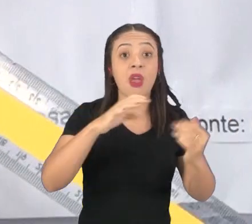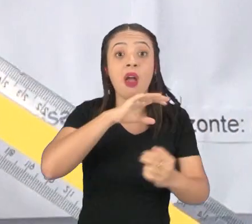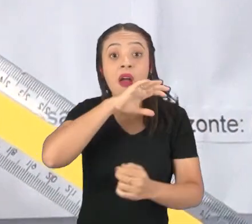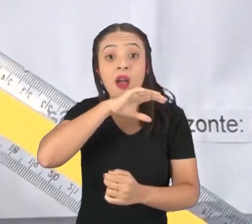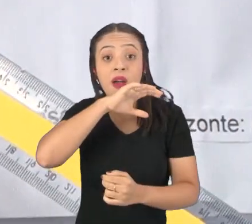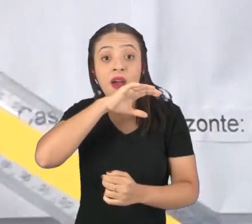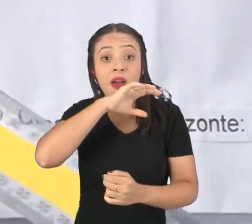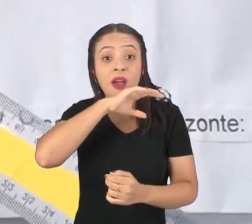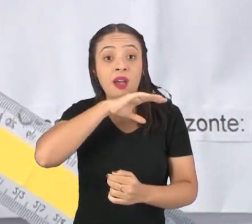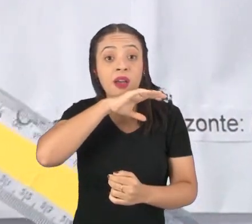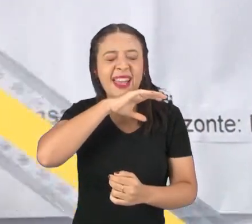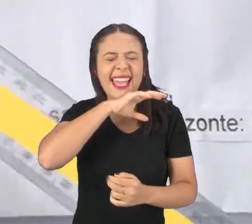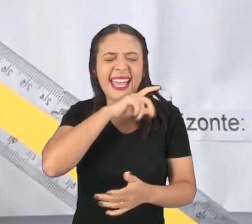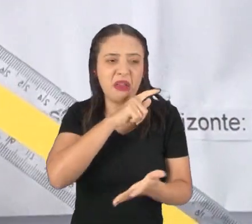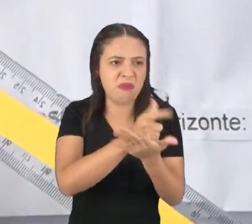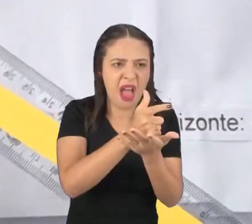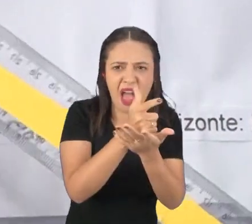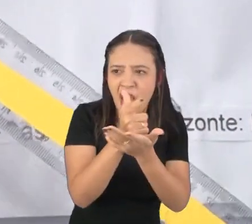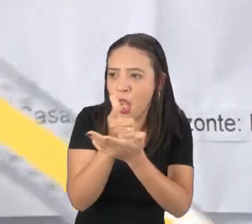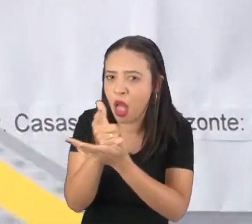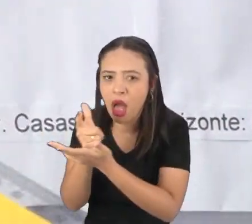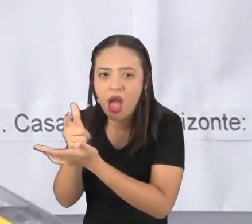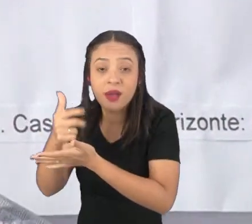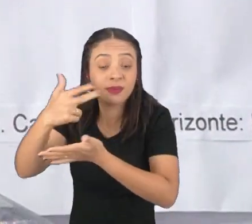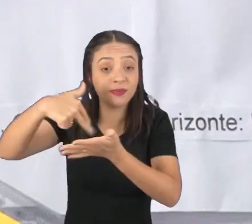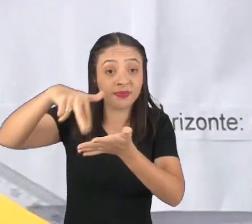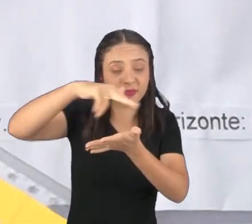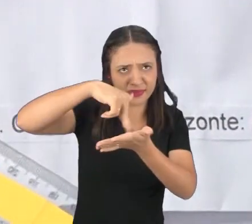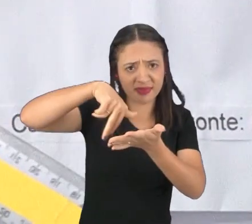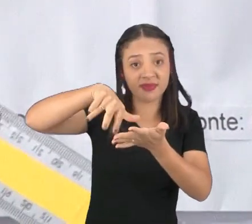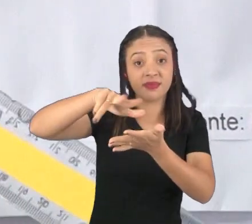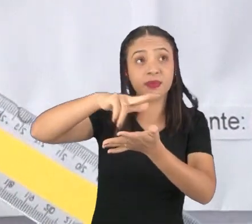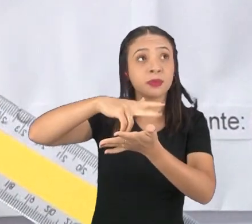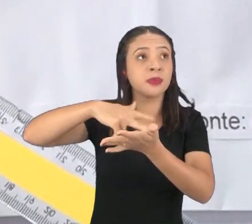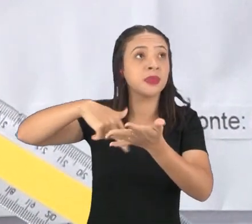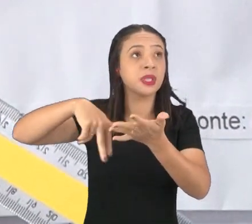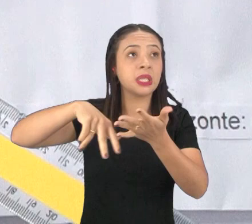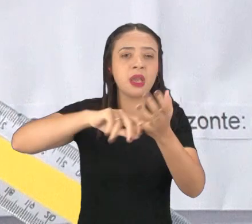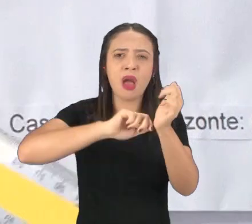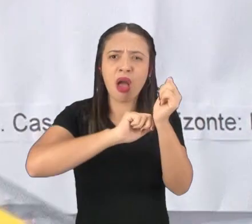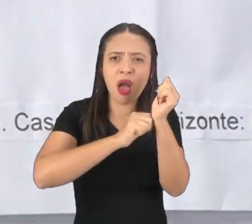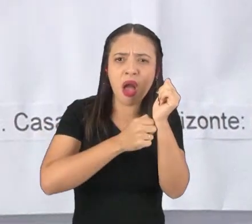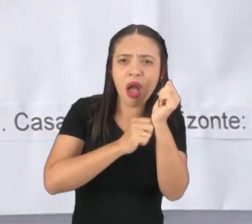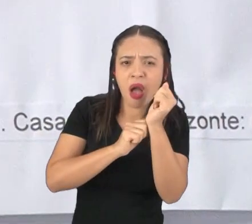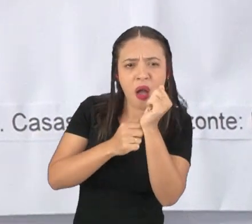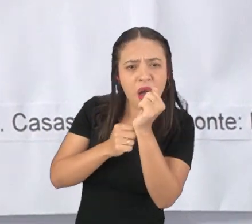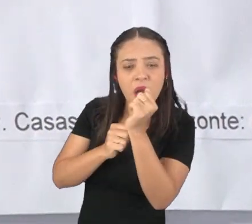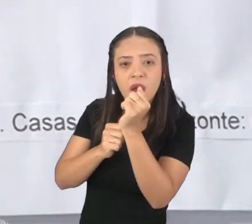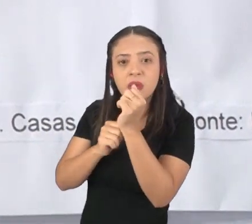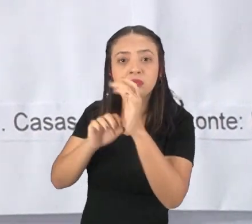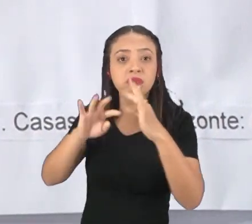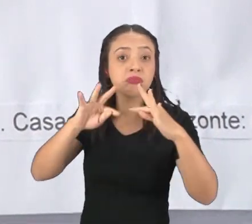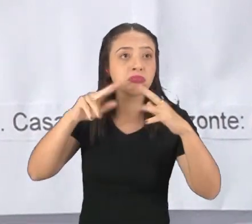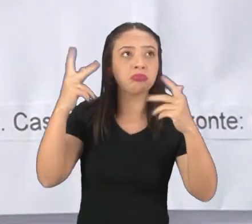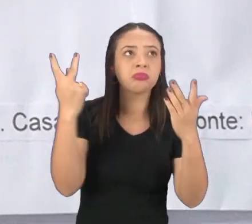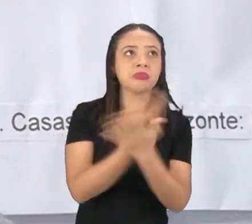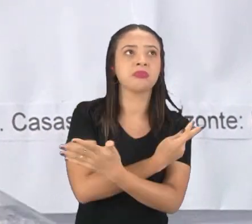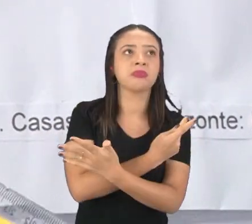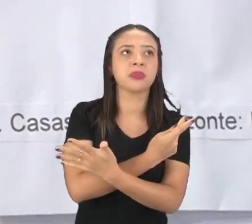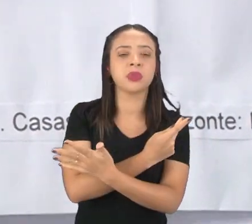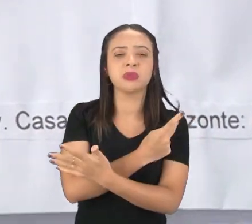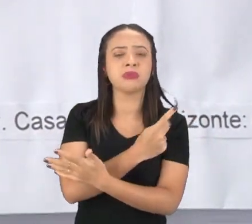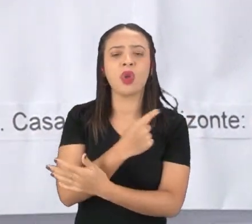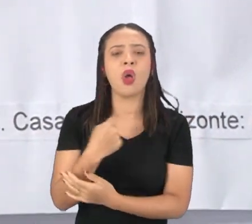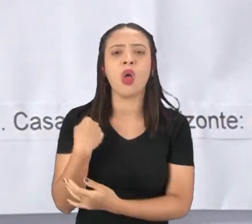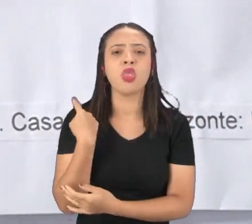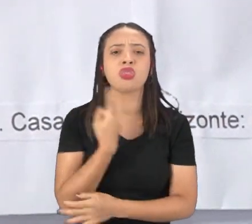Animais, caçadas, danças, misteriosos rituais. Que sinais